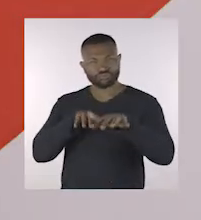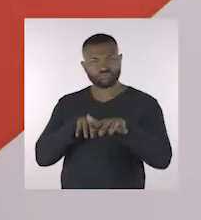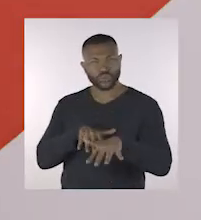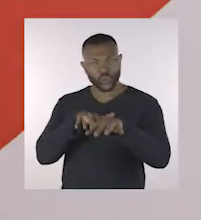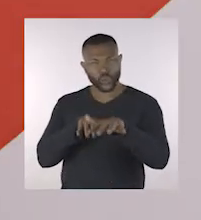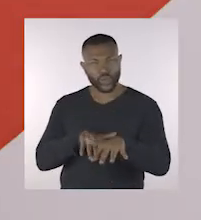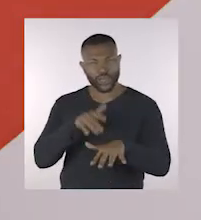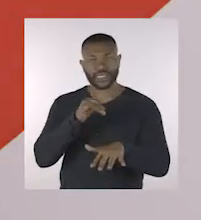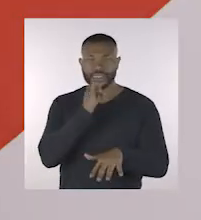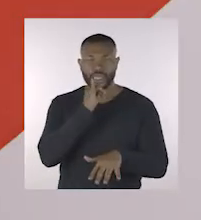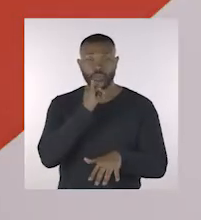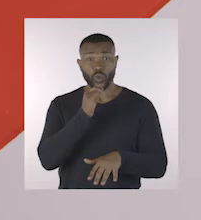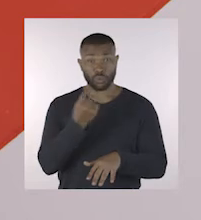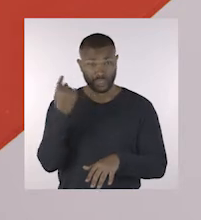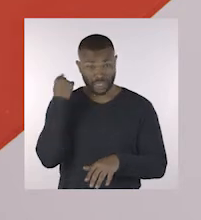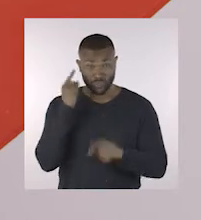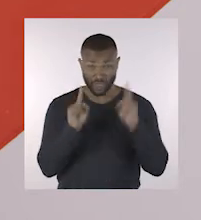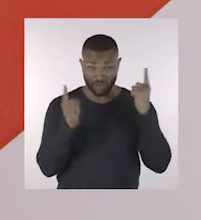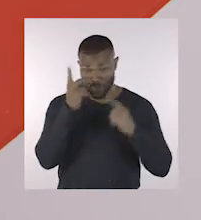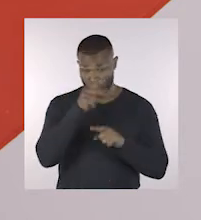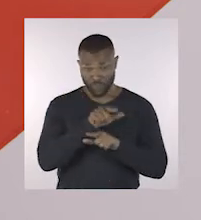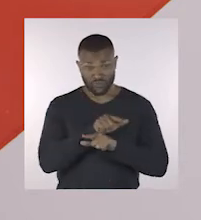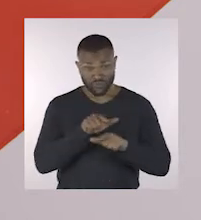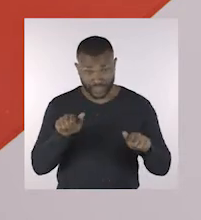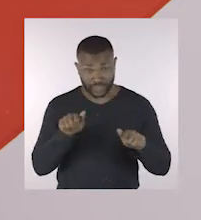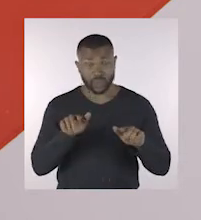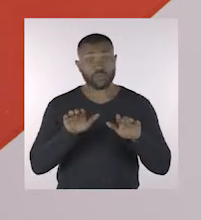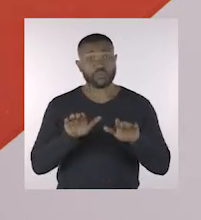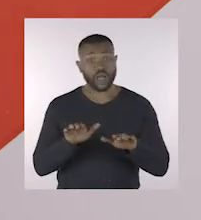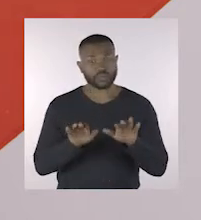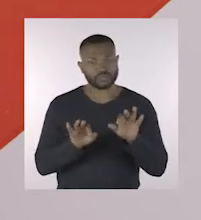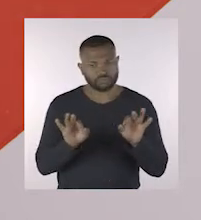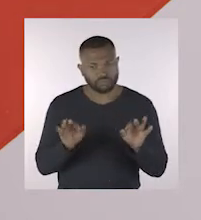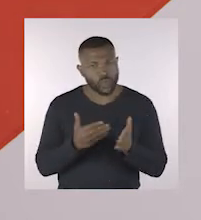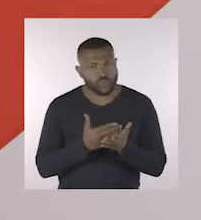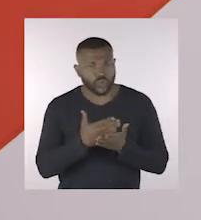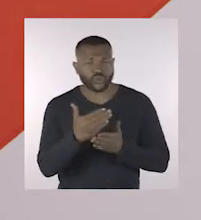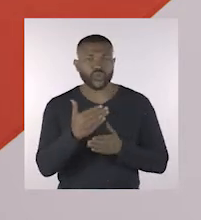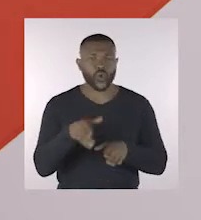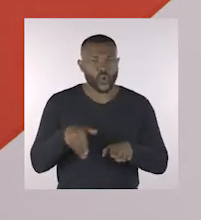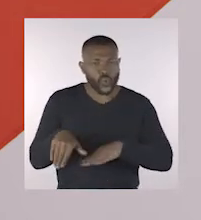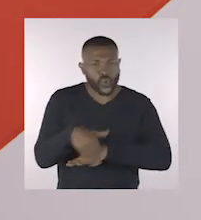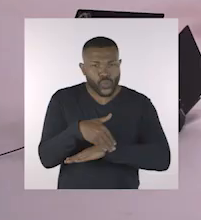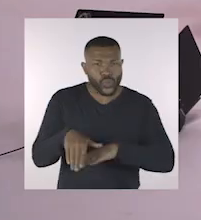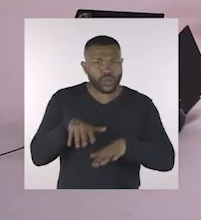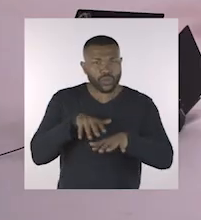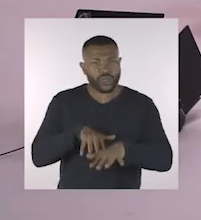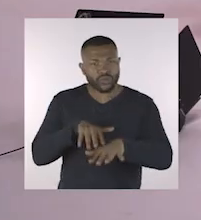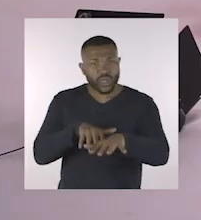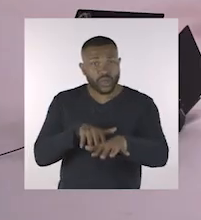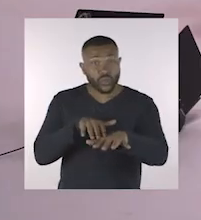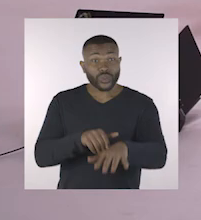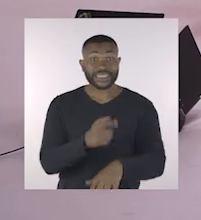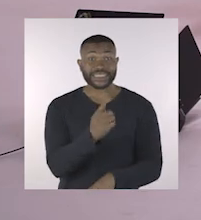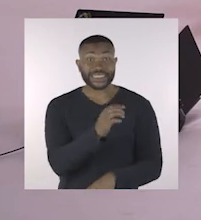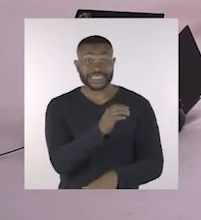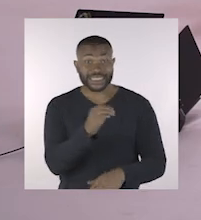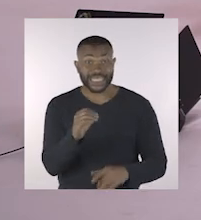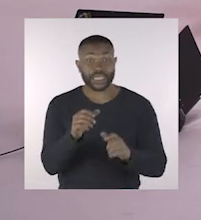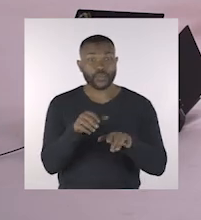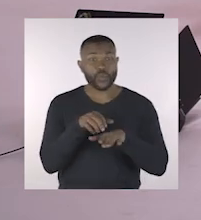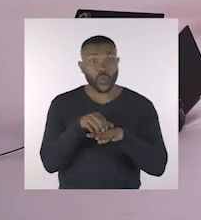de rua o carnaval de rua as pessoas ir embora a cidade estava vazia e depois que nós organizamos o carnaval de rua passou de